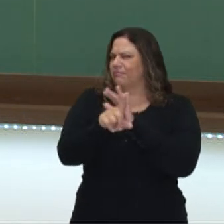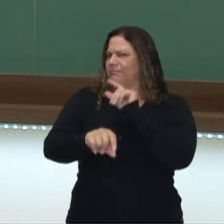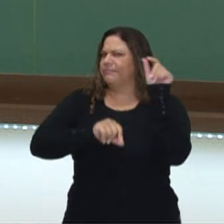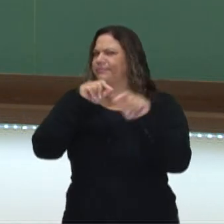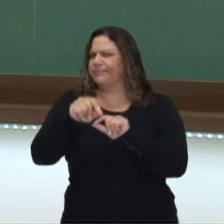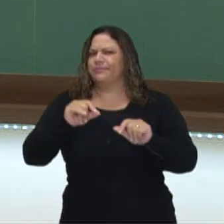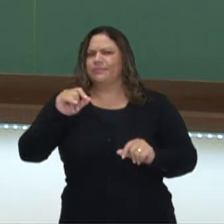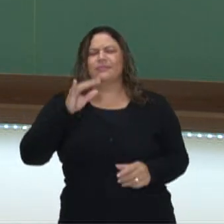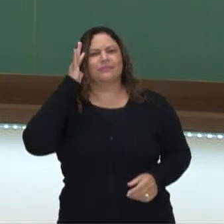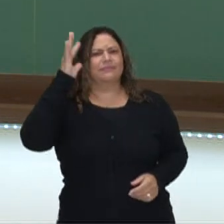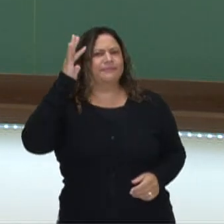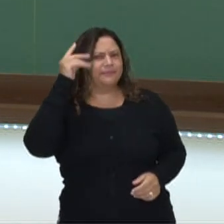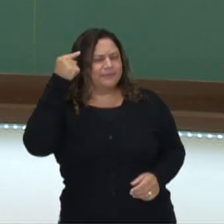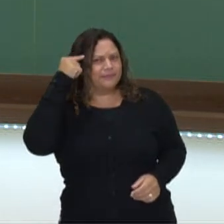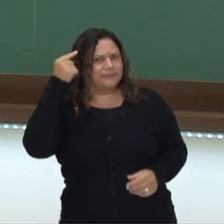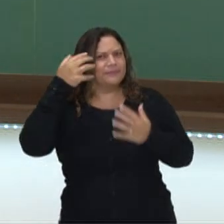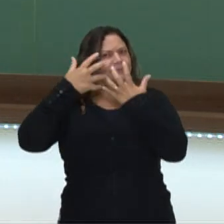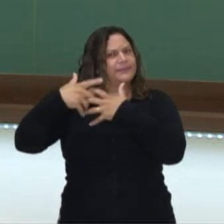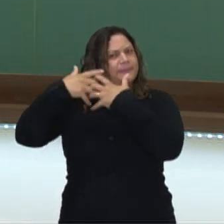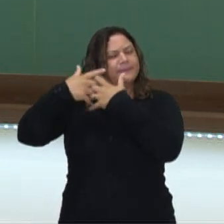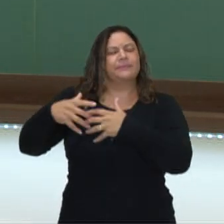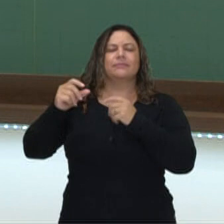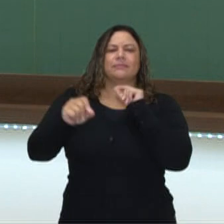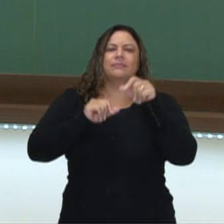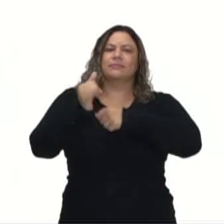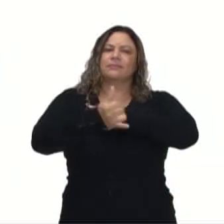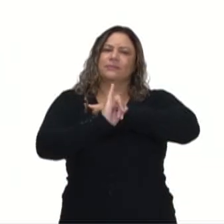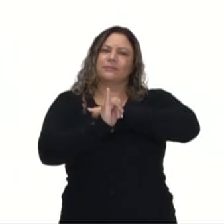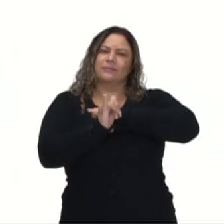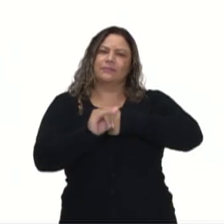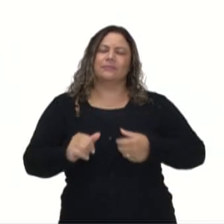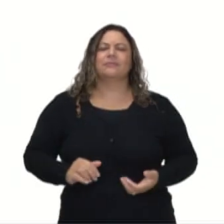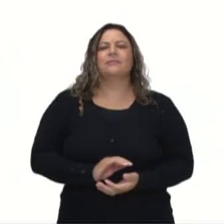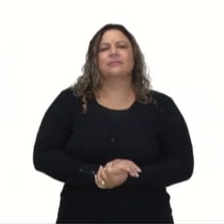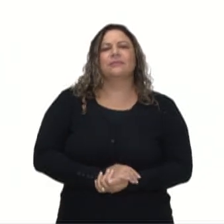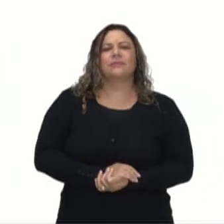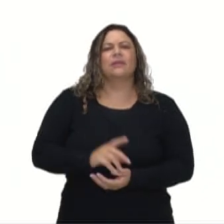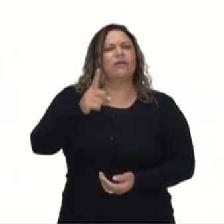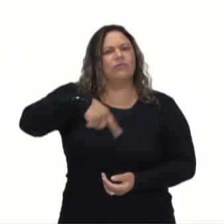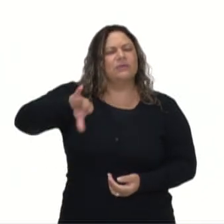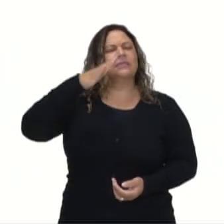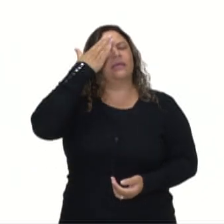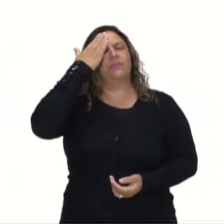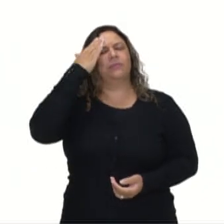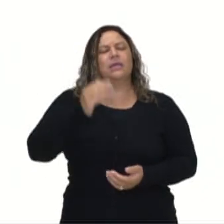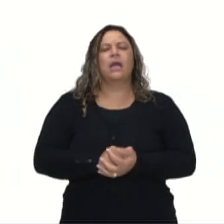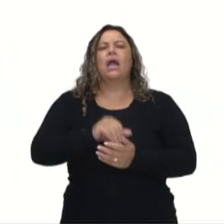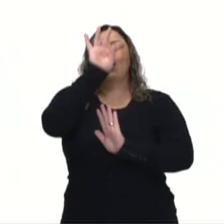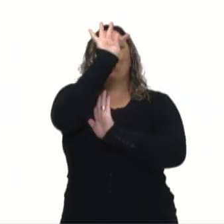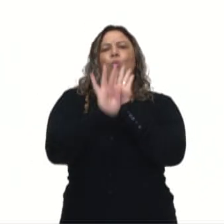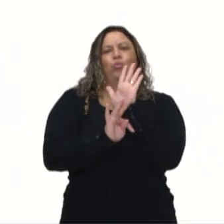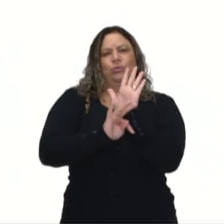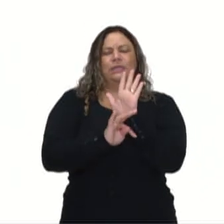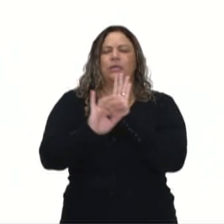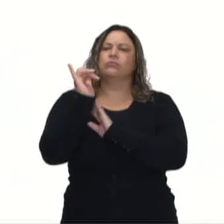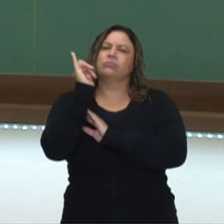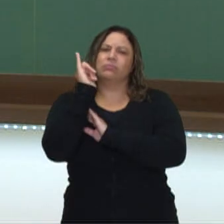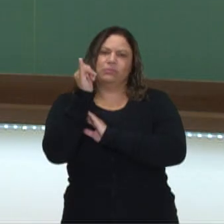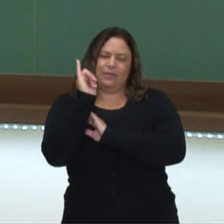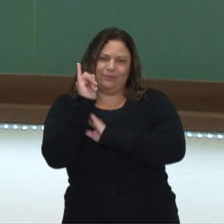possam começar a pensar sobre a crônica. Você sabia que a crônica é um texto narrativo, não é mesmo? Em